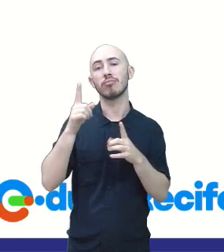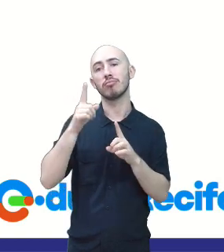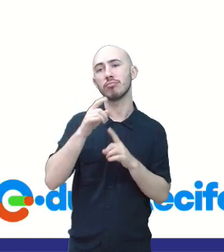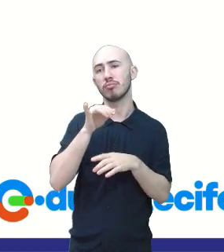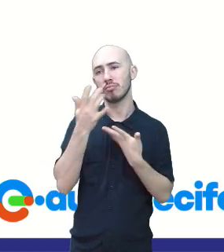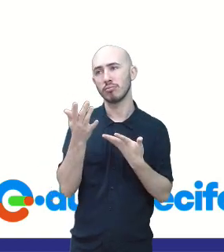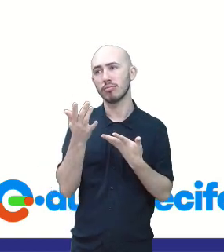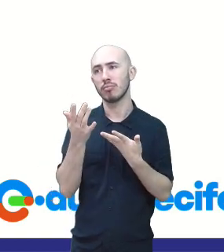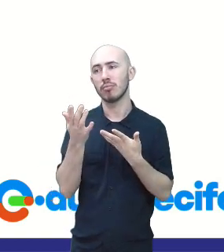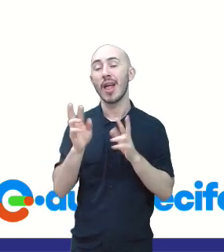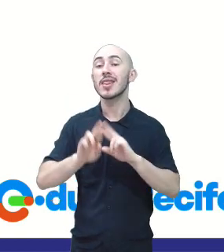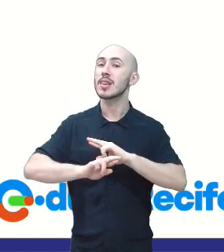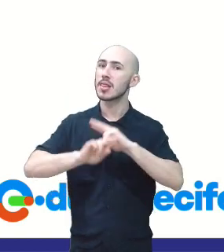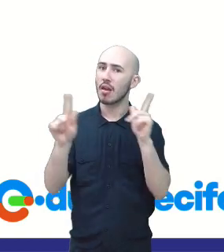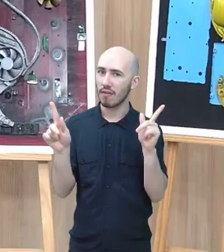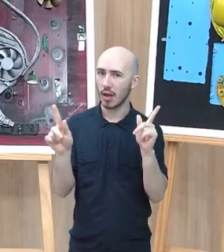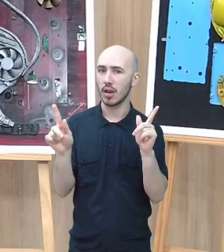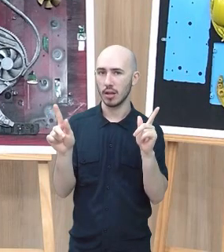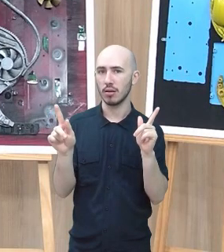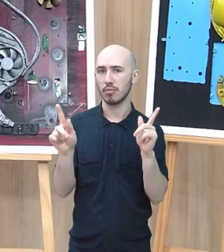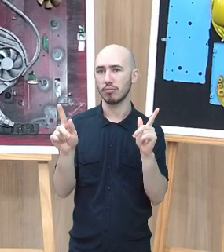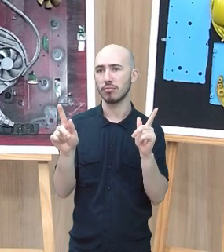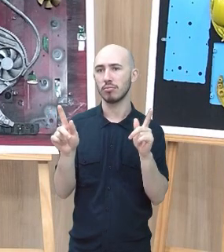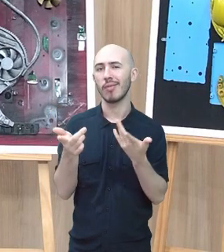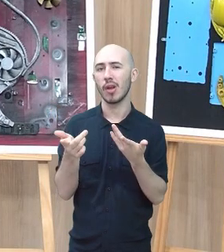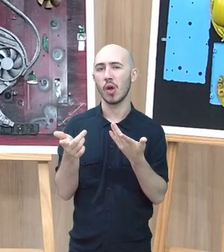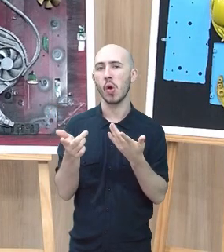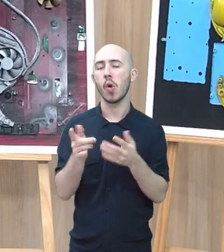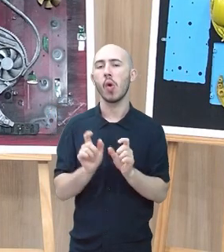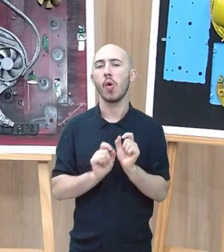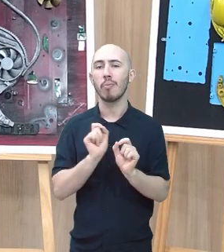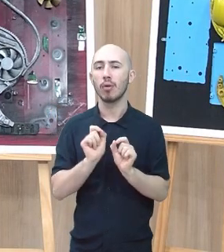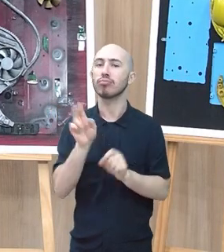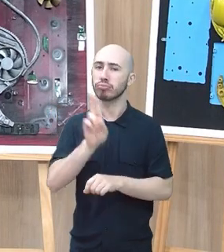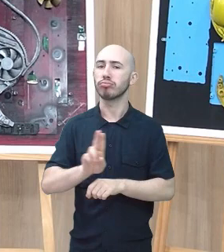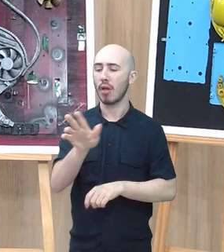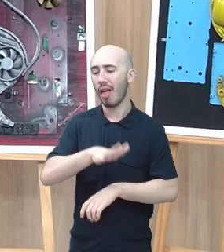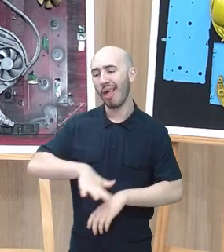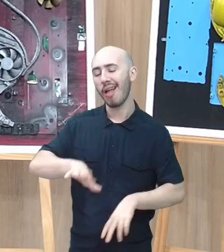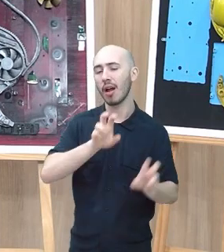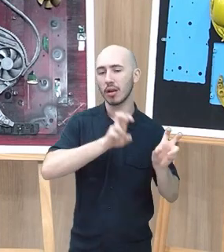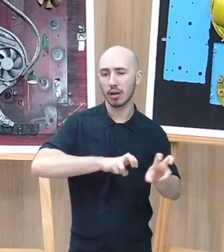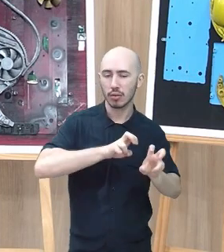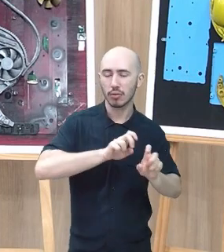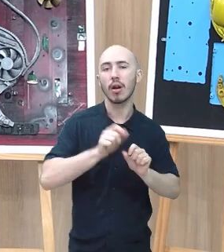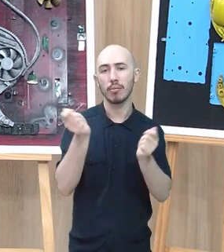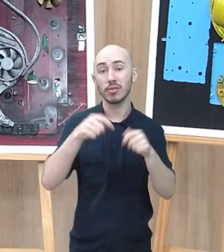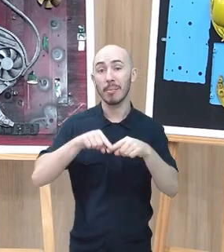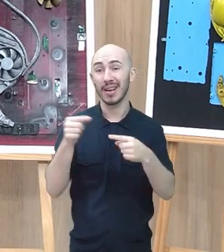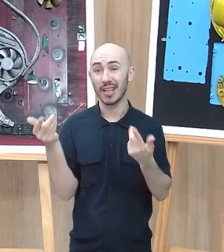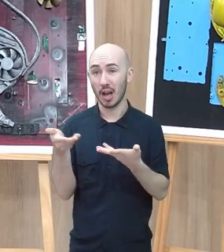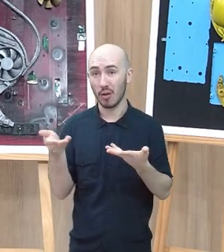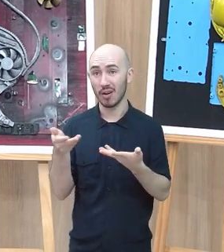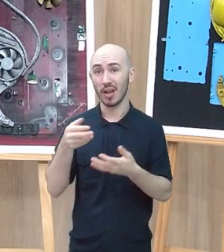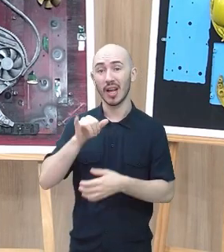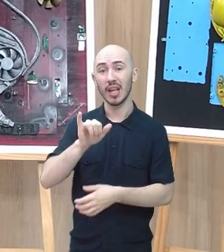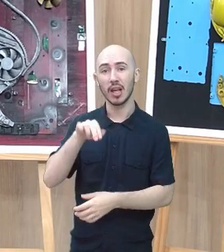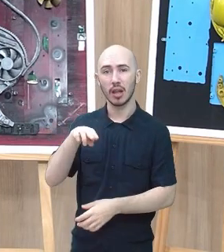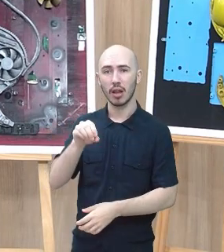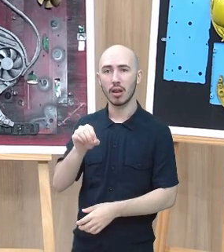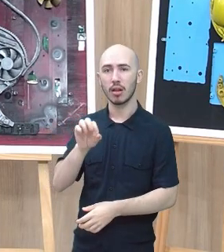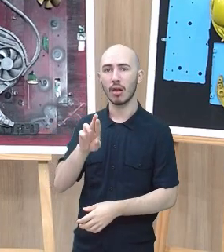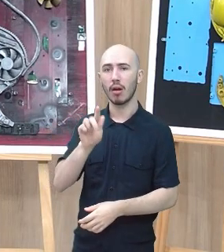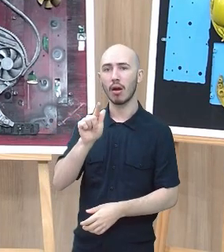são biodegradáveis, que a gente pode usar inclusive na agricultura, mas esse inorgânico, esse é que é uma grande questão,